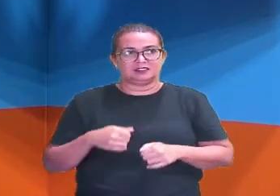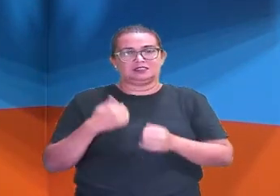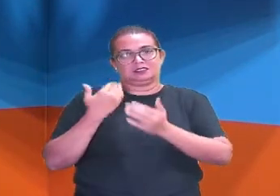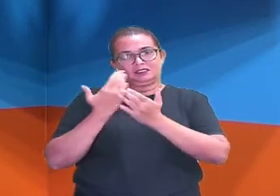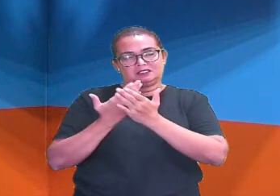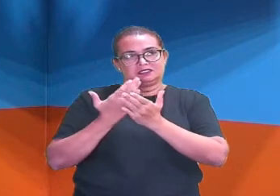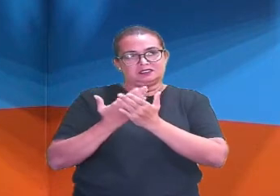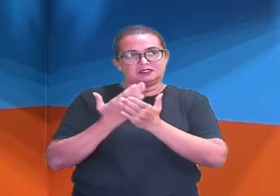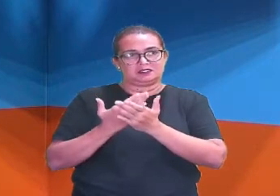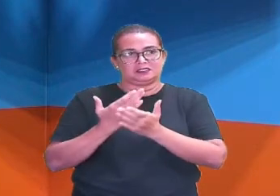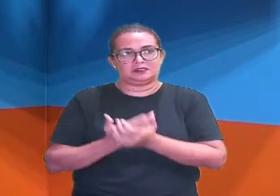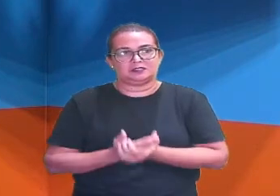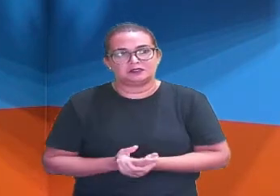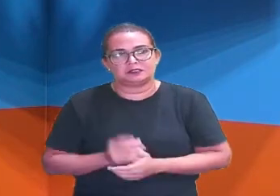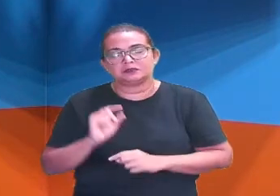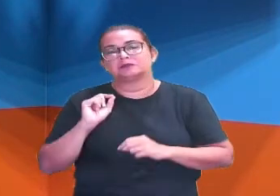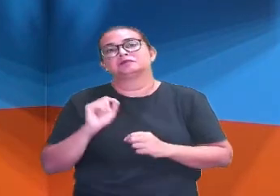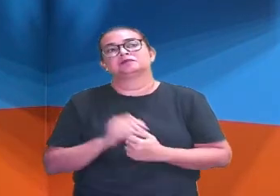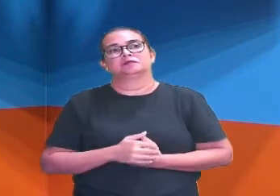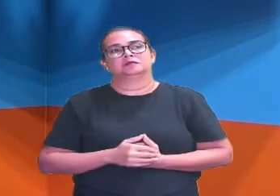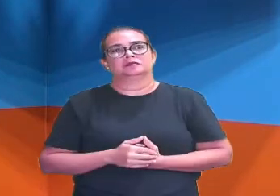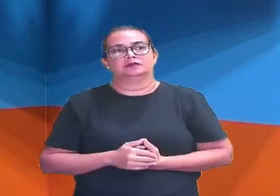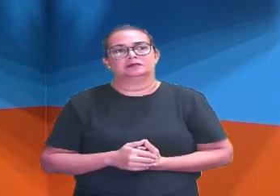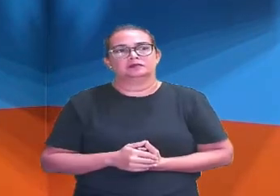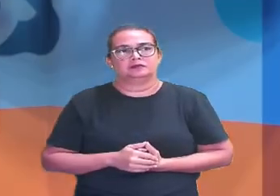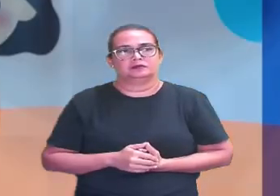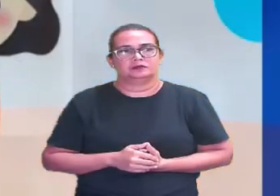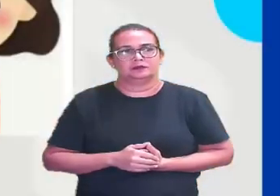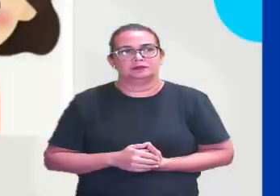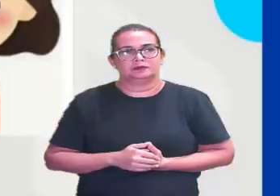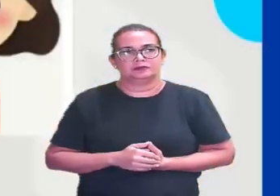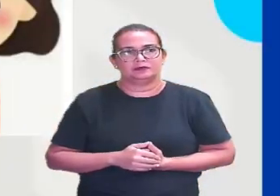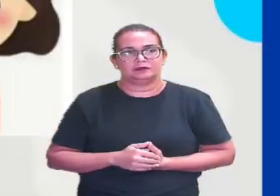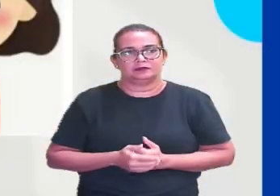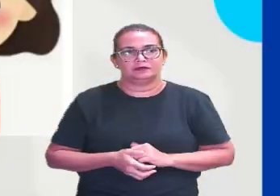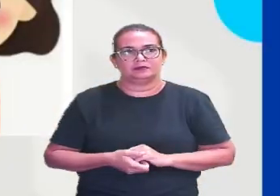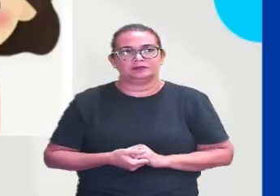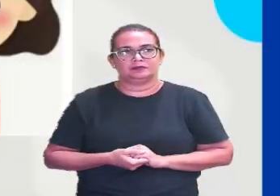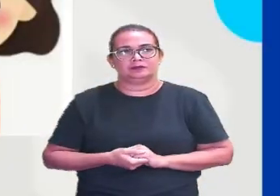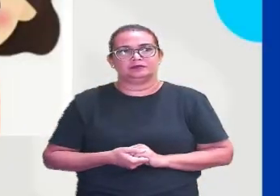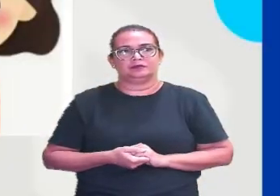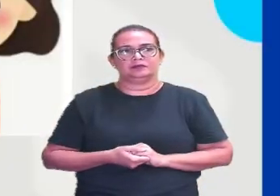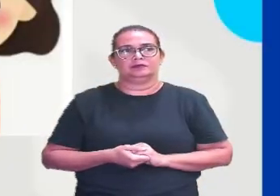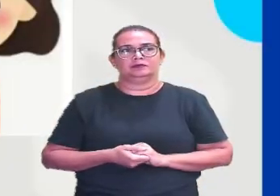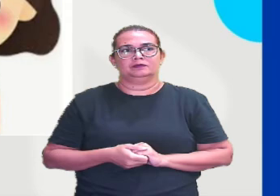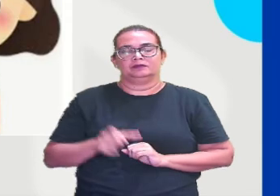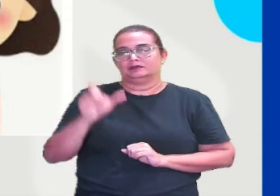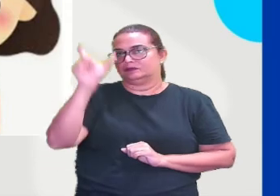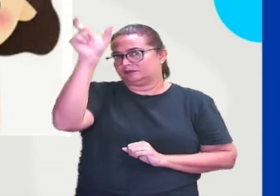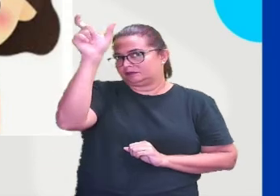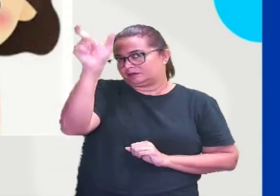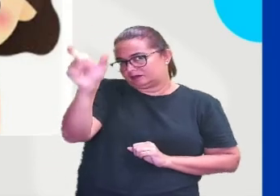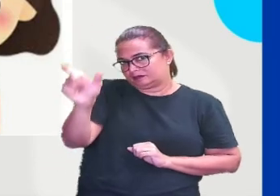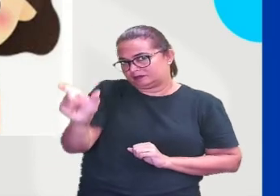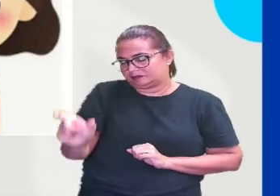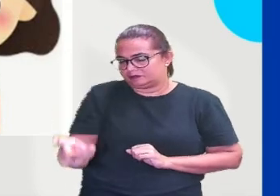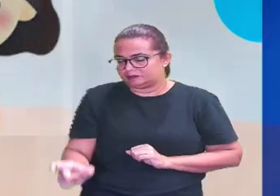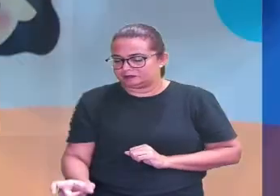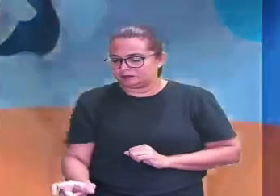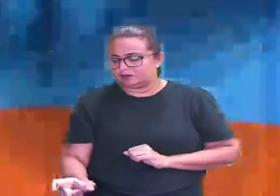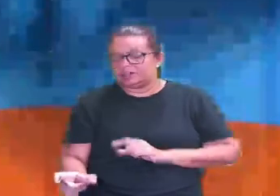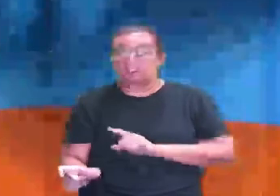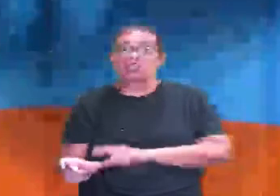nossa aula. É a vontade que faz o homem grande ou